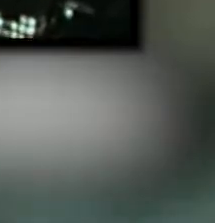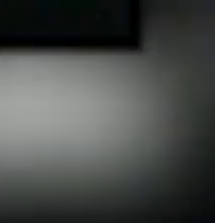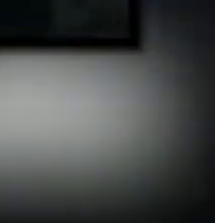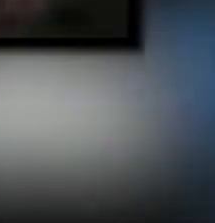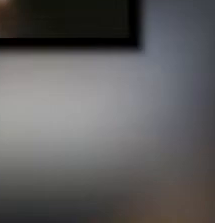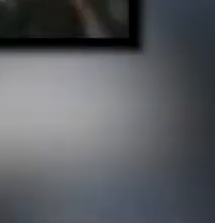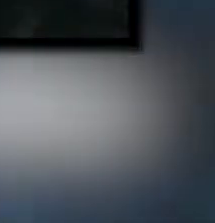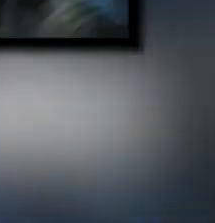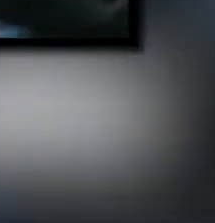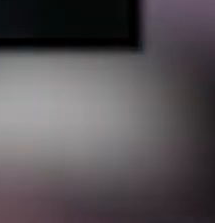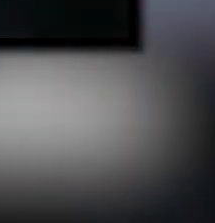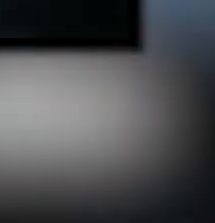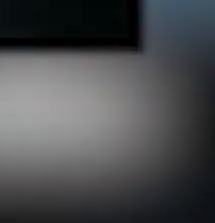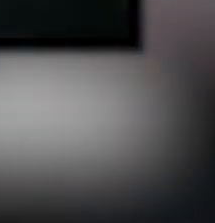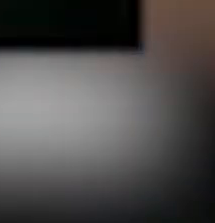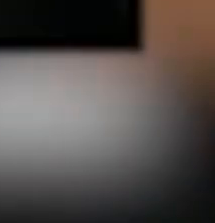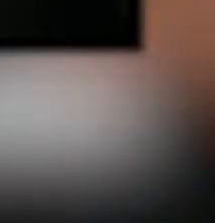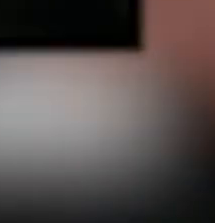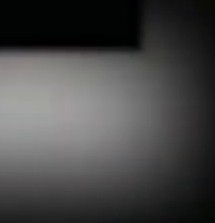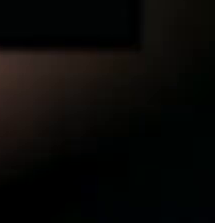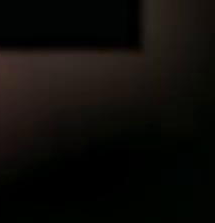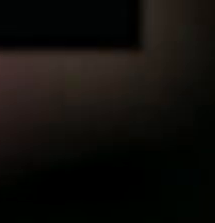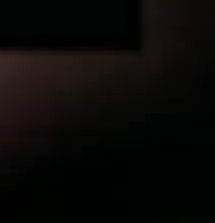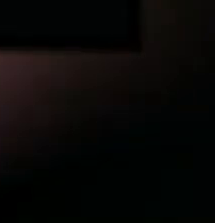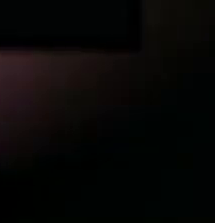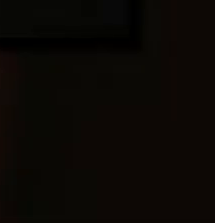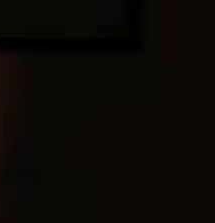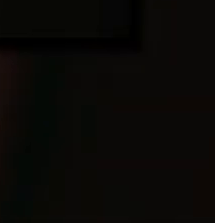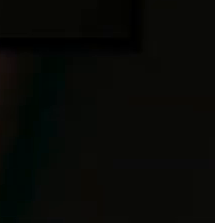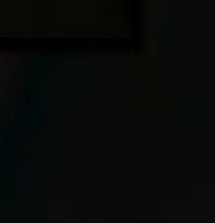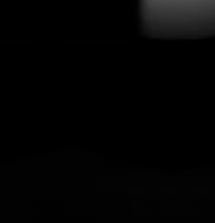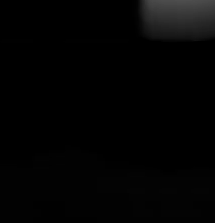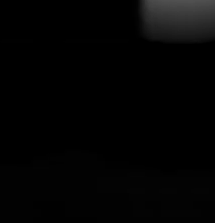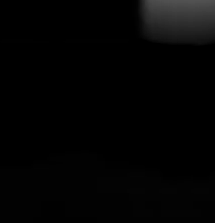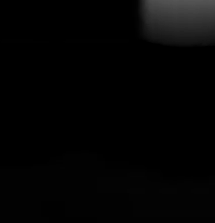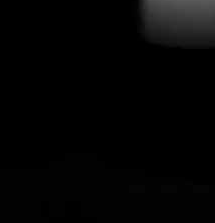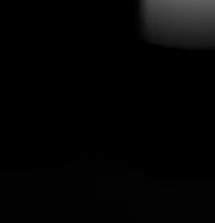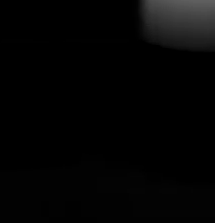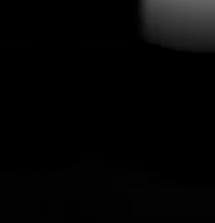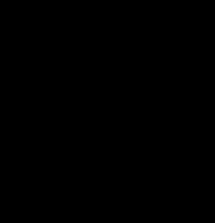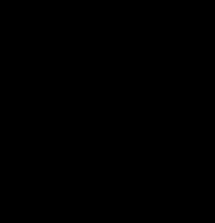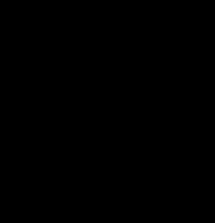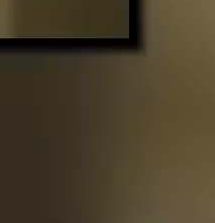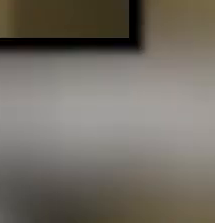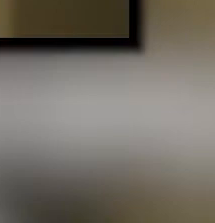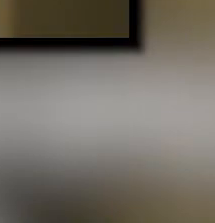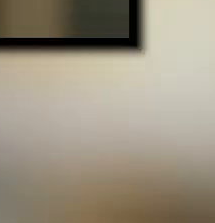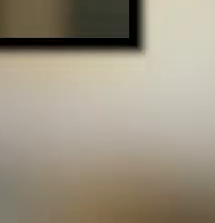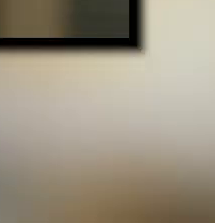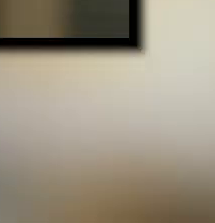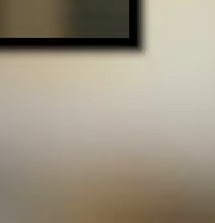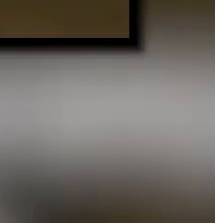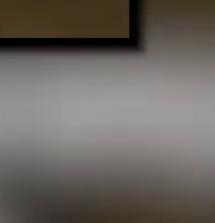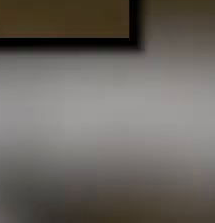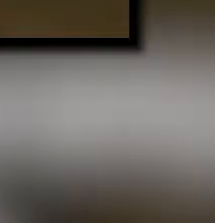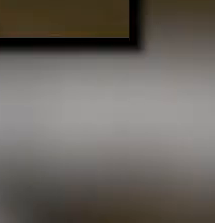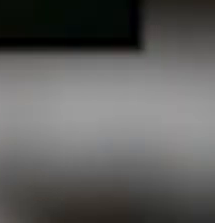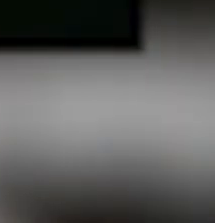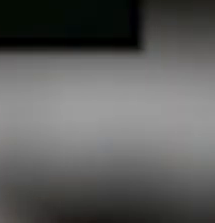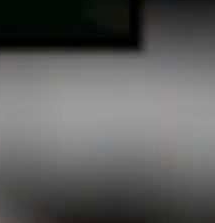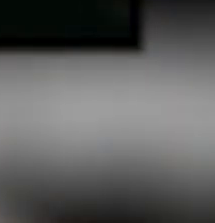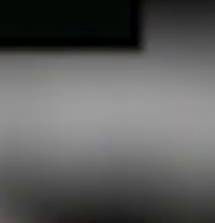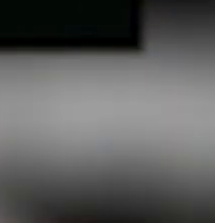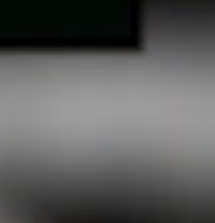him a business card that says, "I'm CEO, bitch." That's what I want for you. You're being accused of breaching